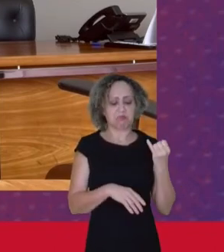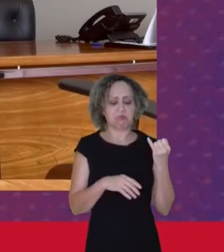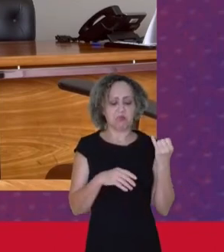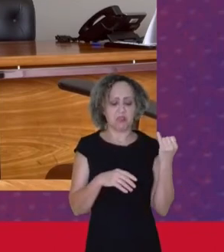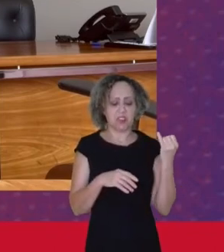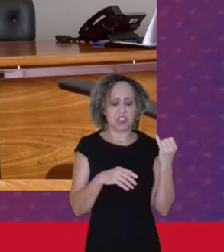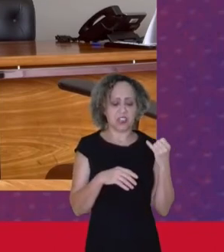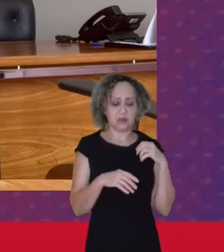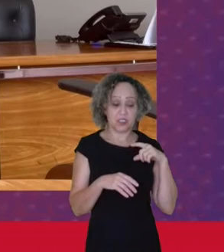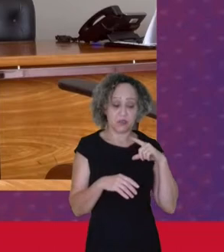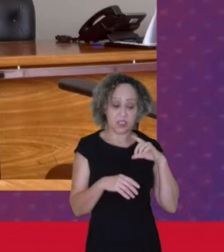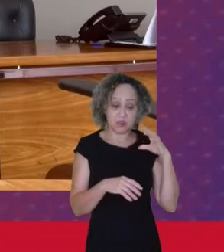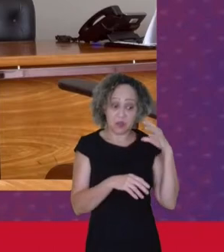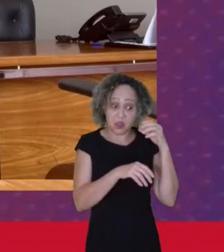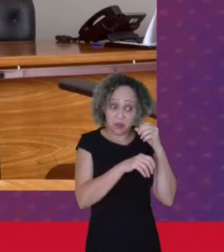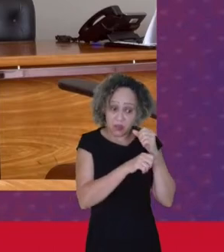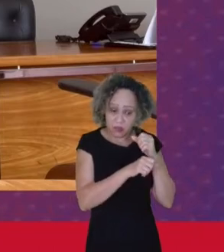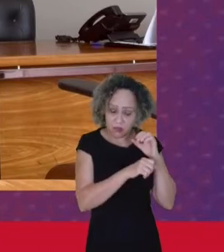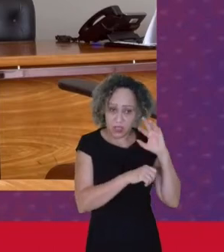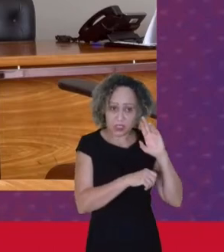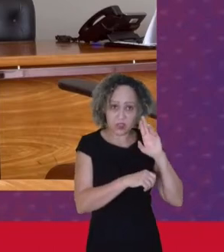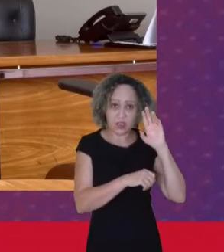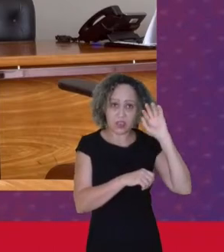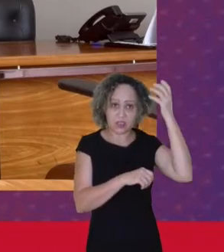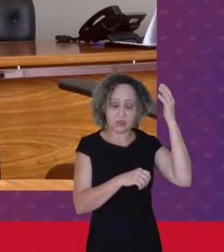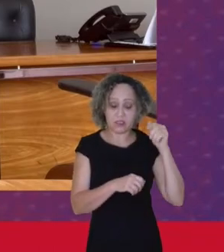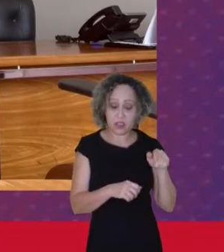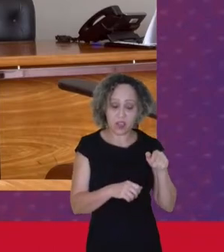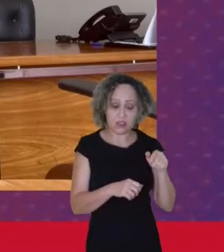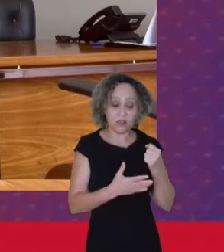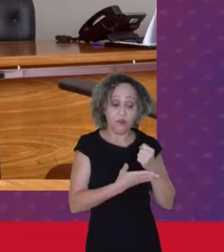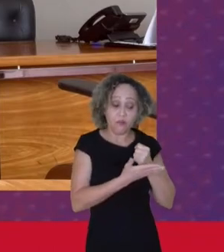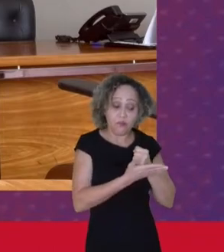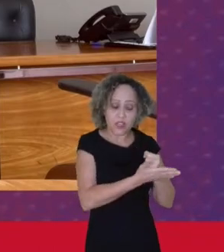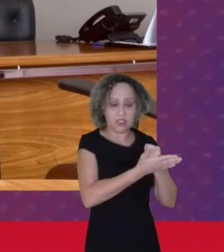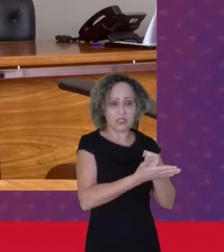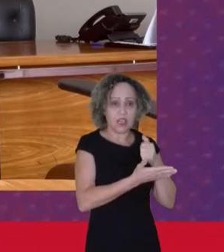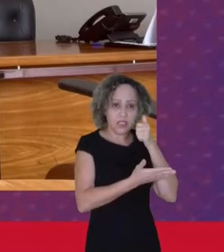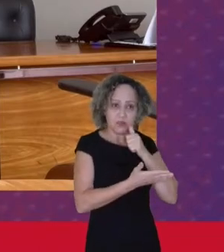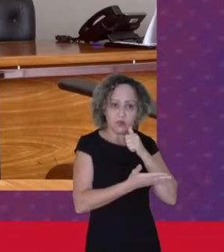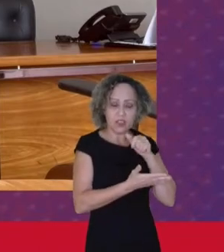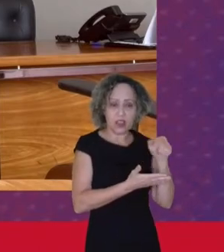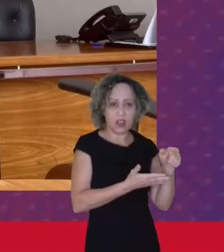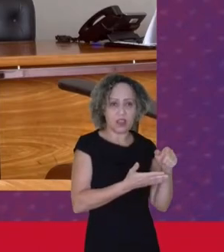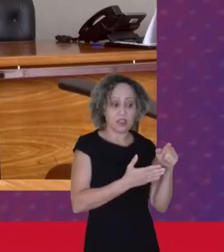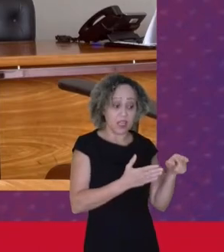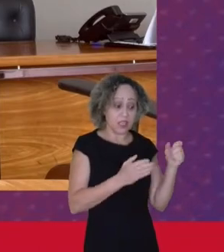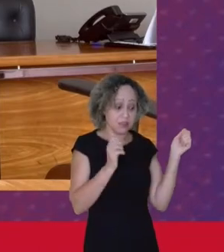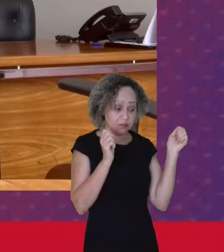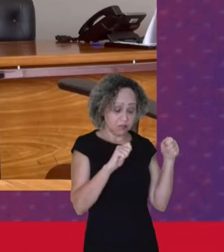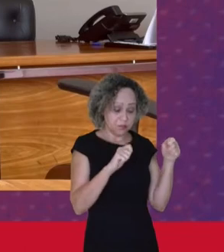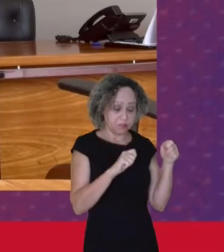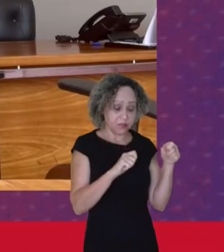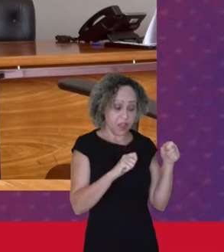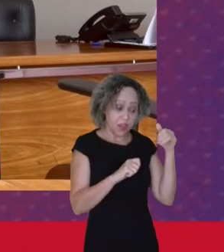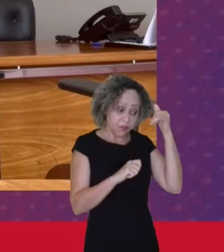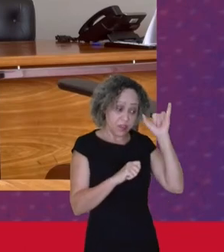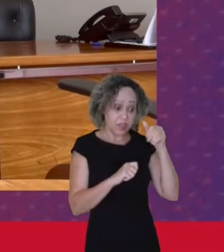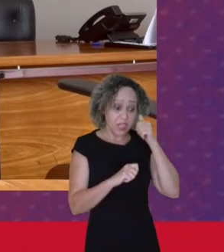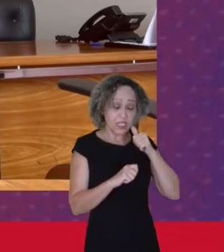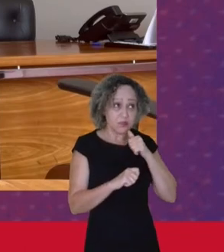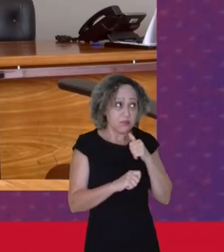de esclarecer as mulheres e evitar que elas pudessem continuar achando que elas eram culpadas,